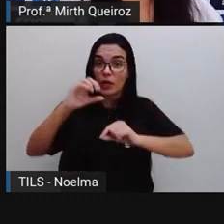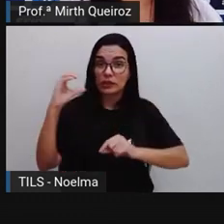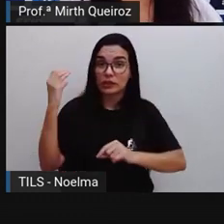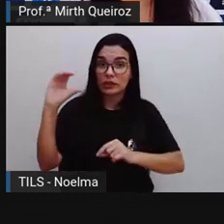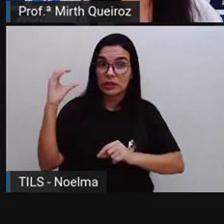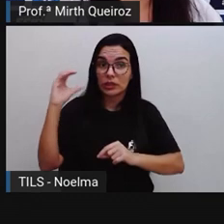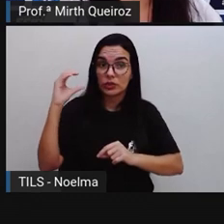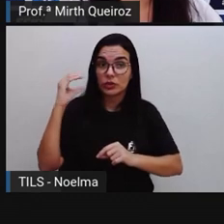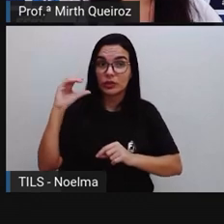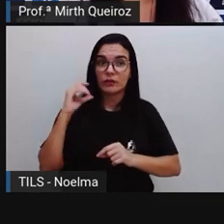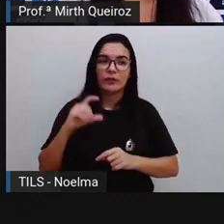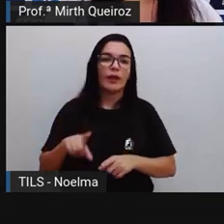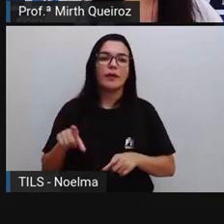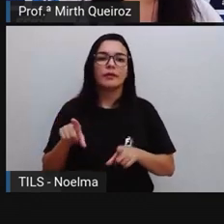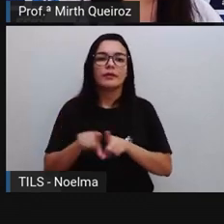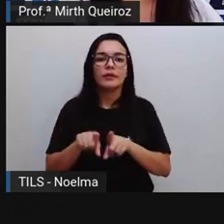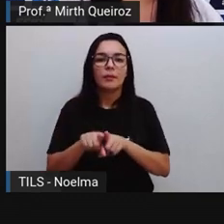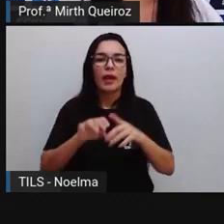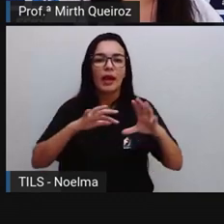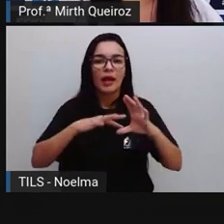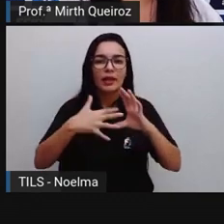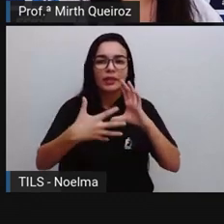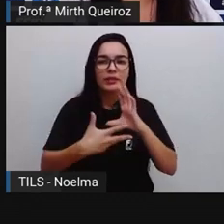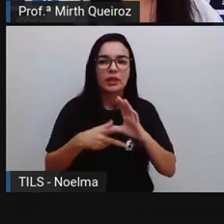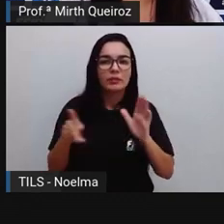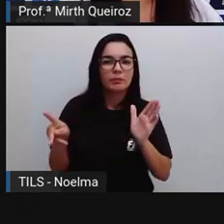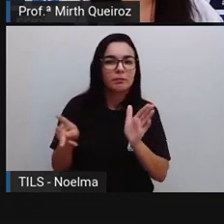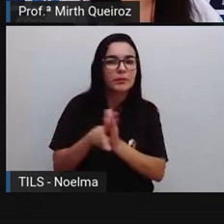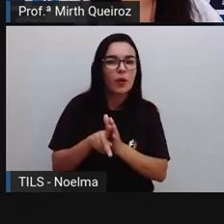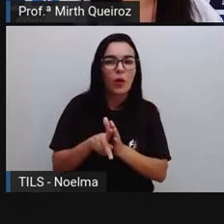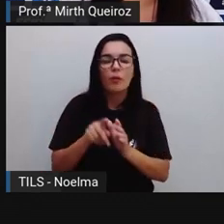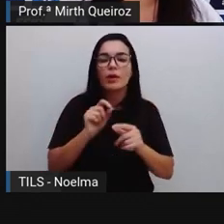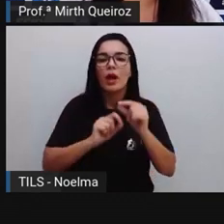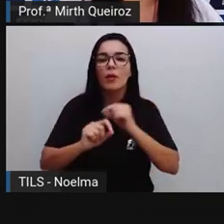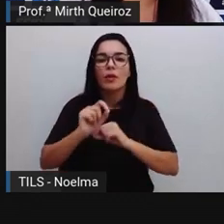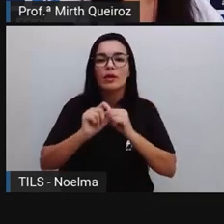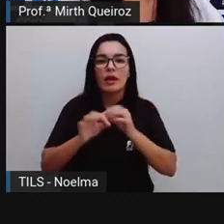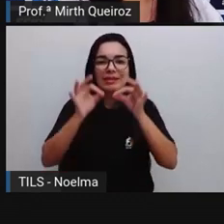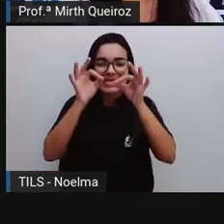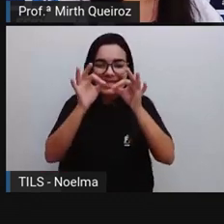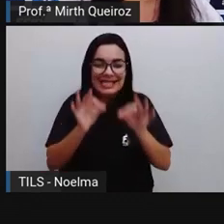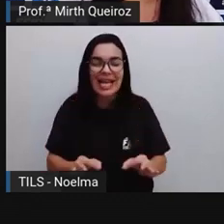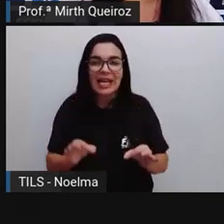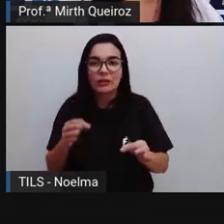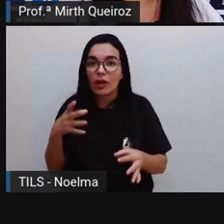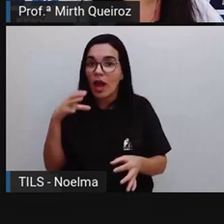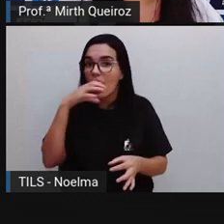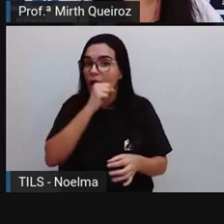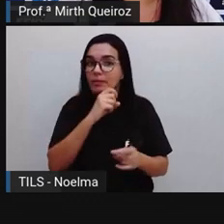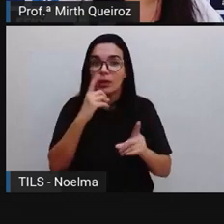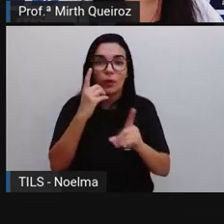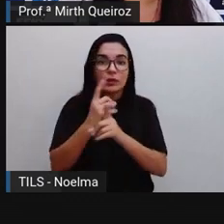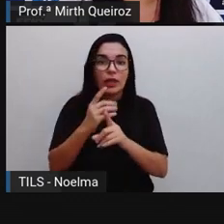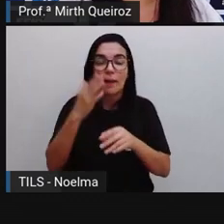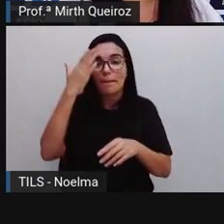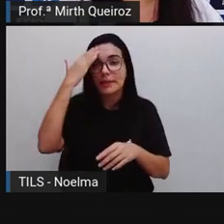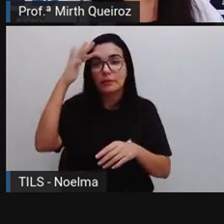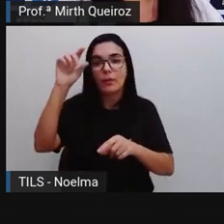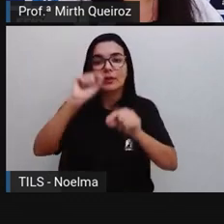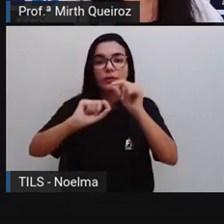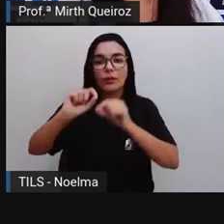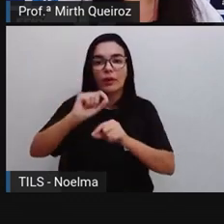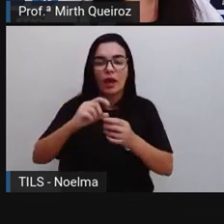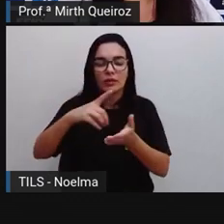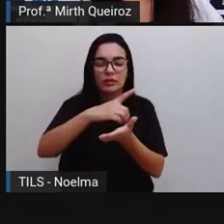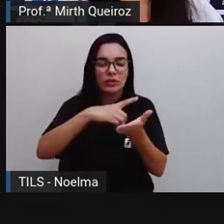textos de divulgação científica, que são caracterizados por sua precisão e brevidade, encontrados principalmente em dicionários